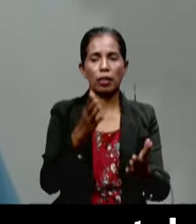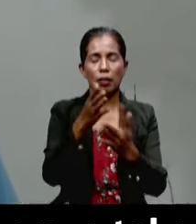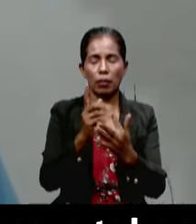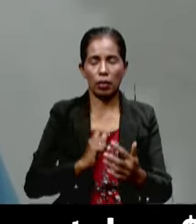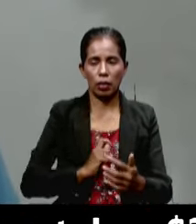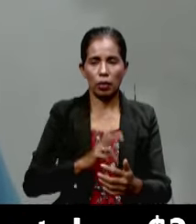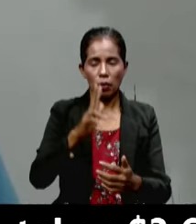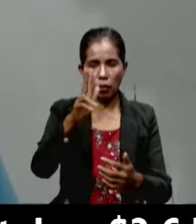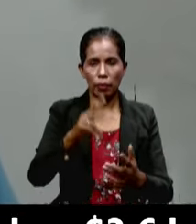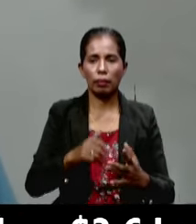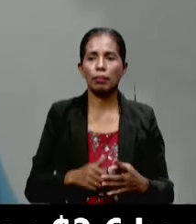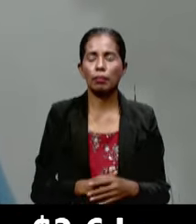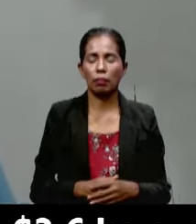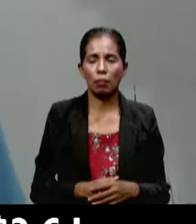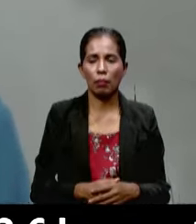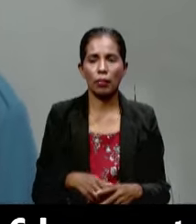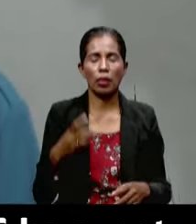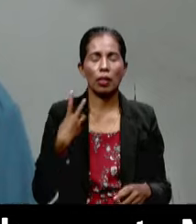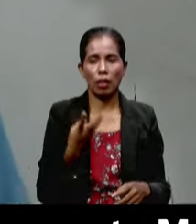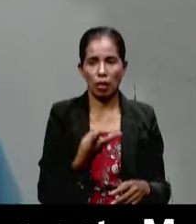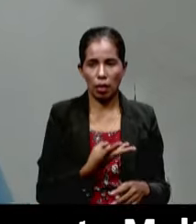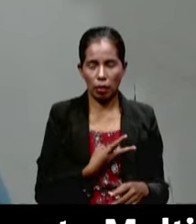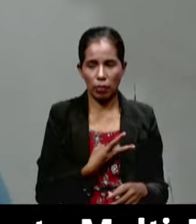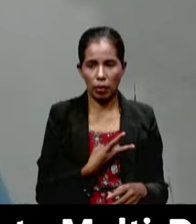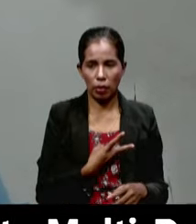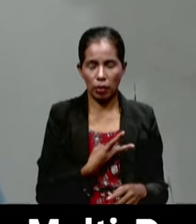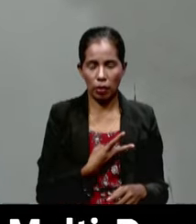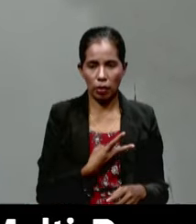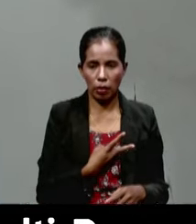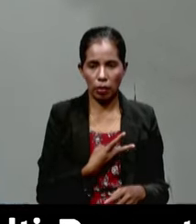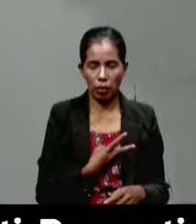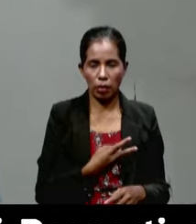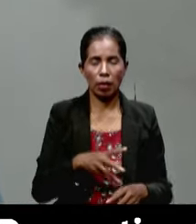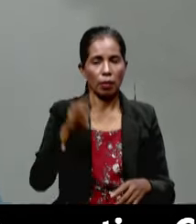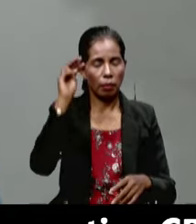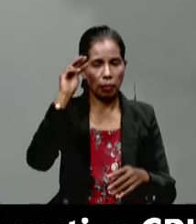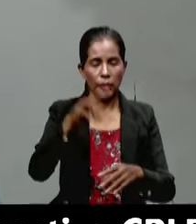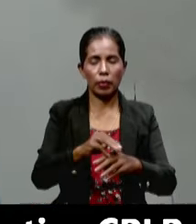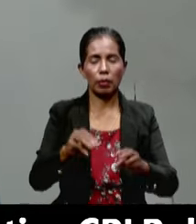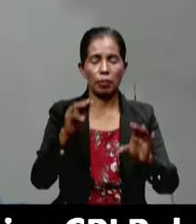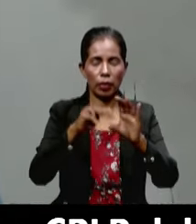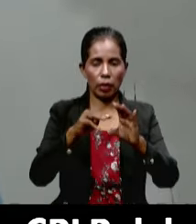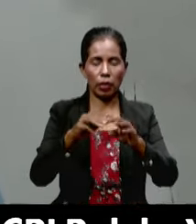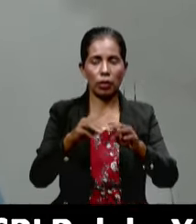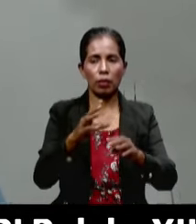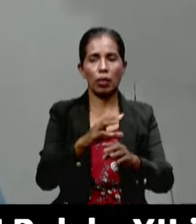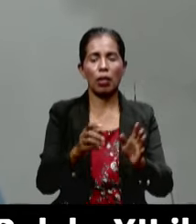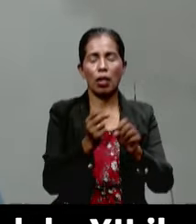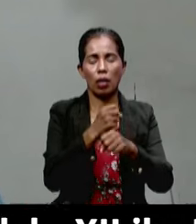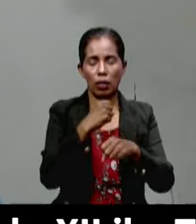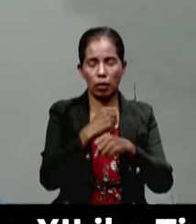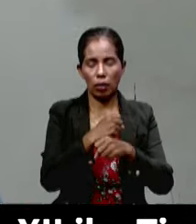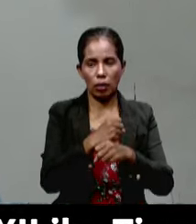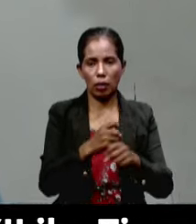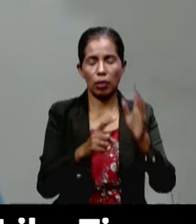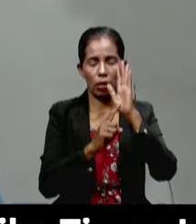bane. Ne ami, restaun baka turismo halahona, aviso liusi via